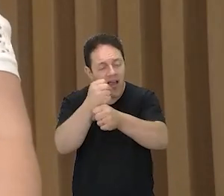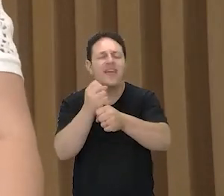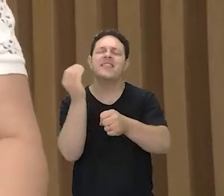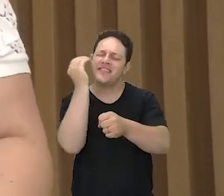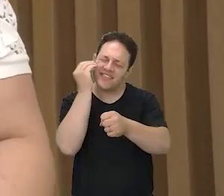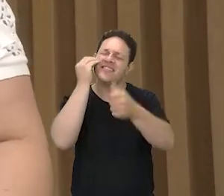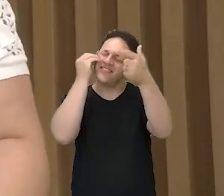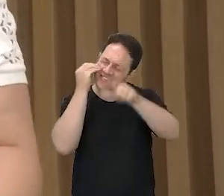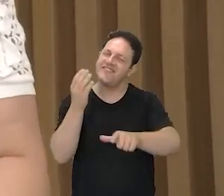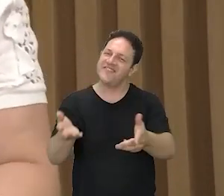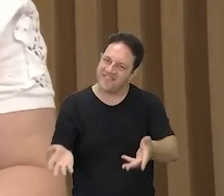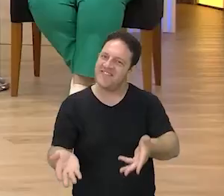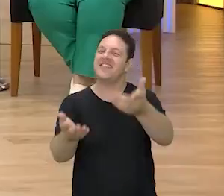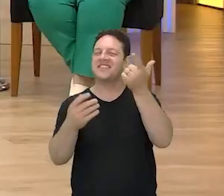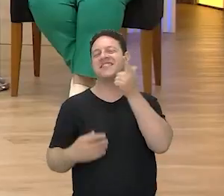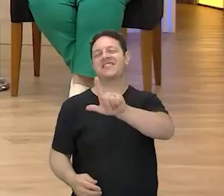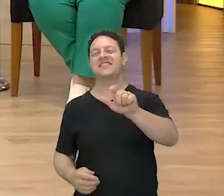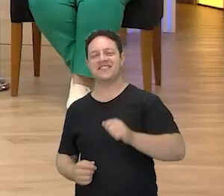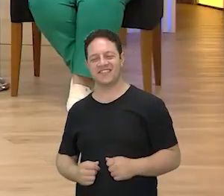dar certo.